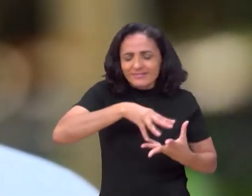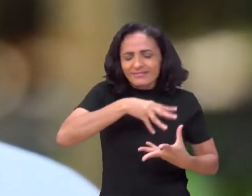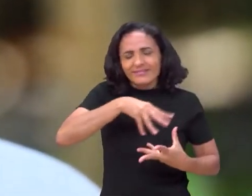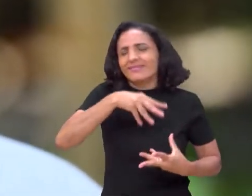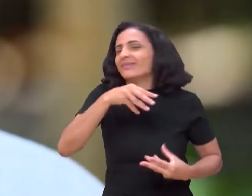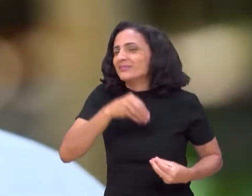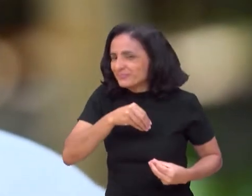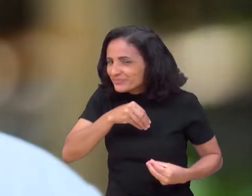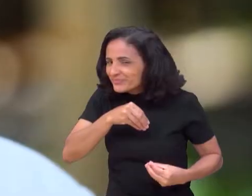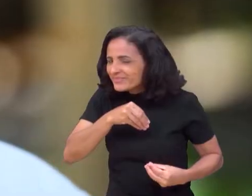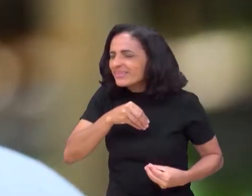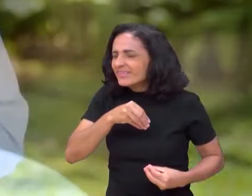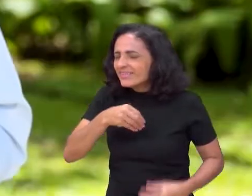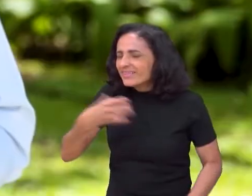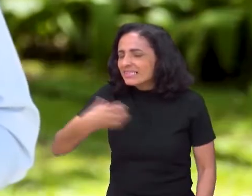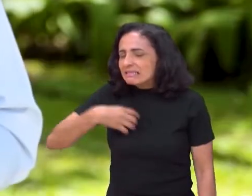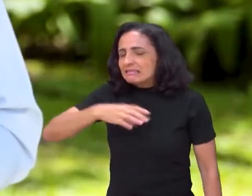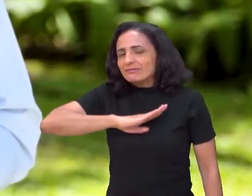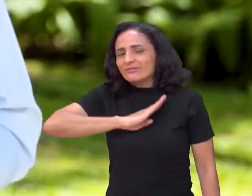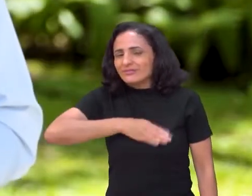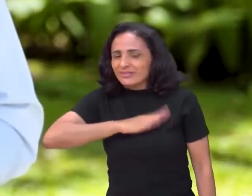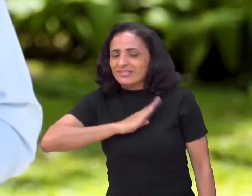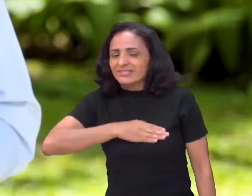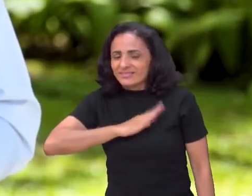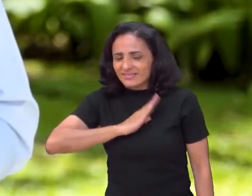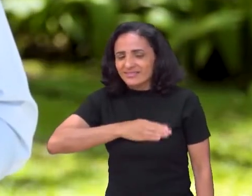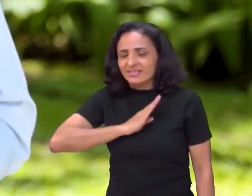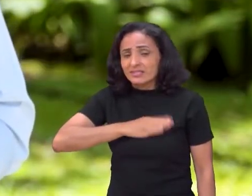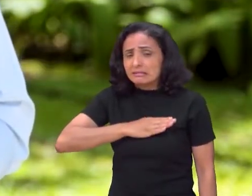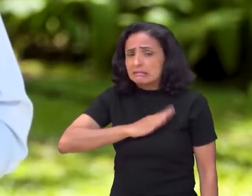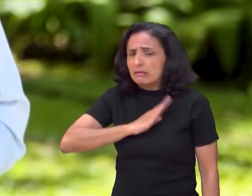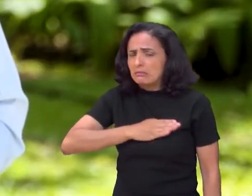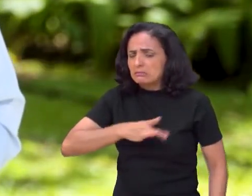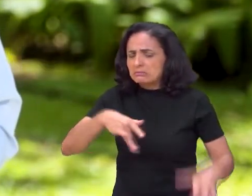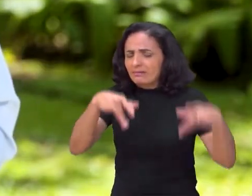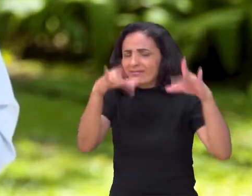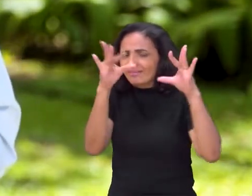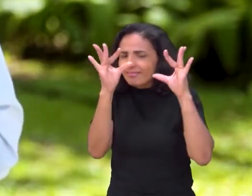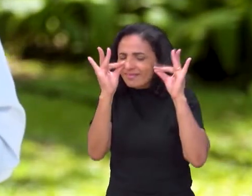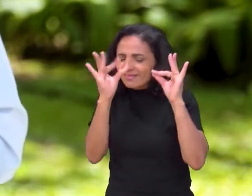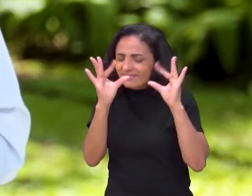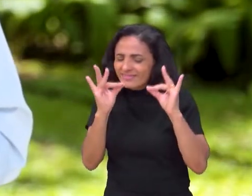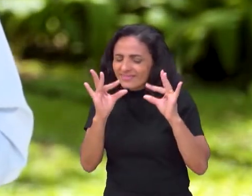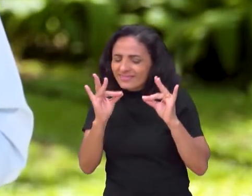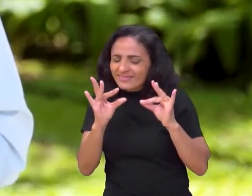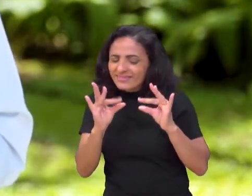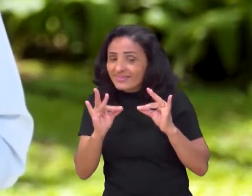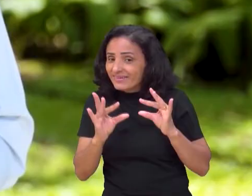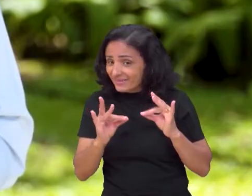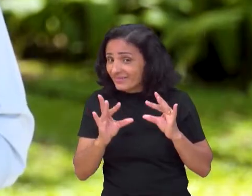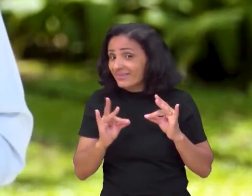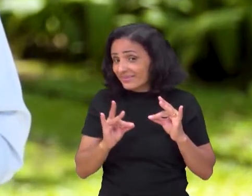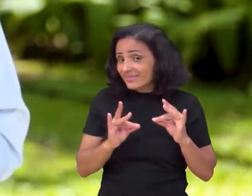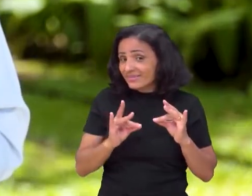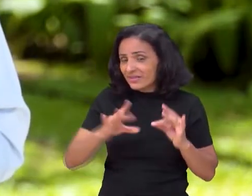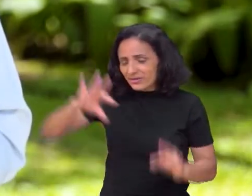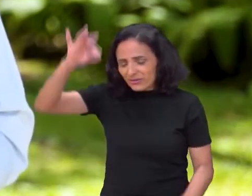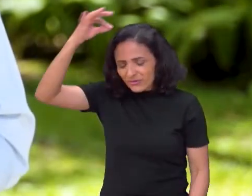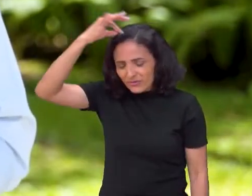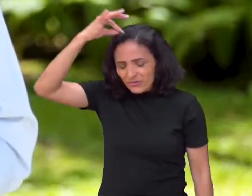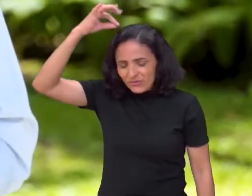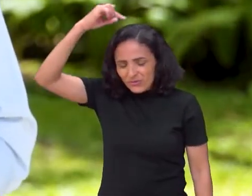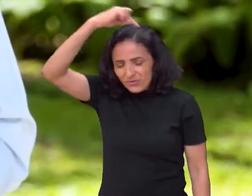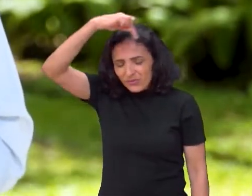sabe o que está dentro do nosso coração. Quem conhece os nossos pensamentos se chama